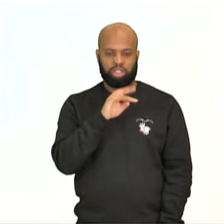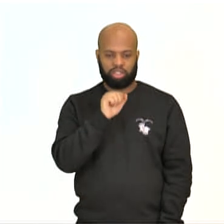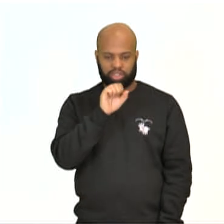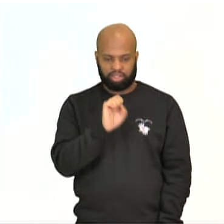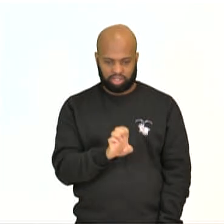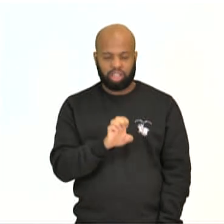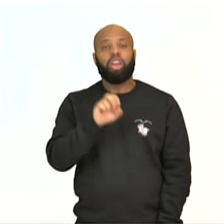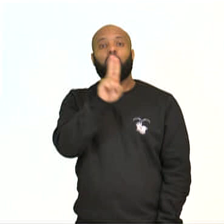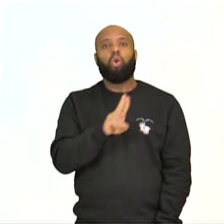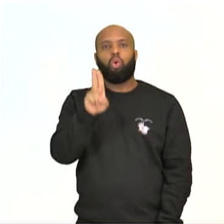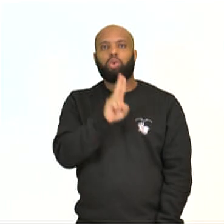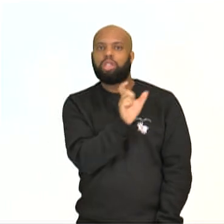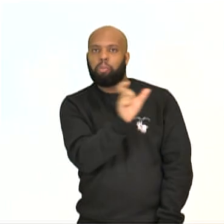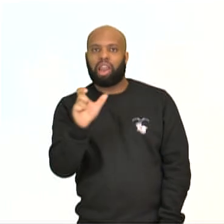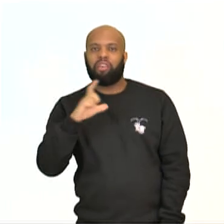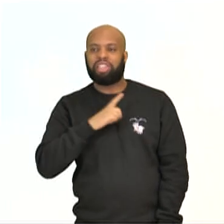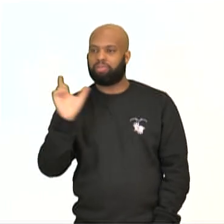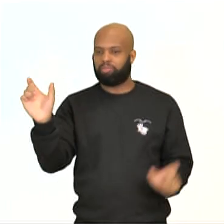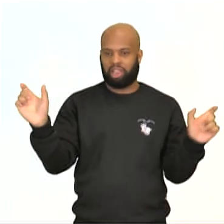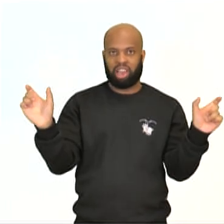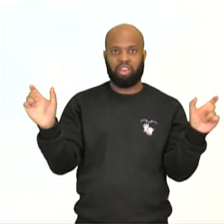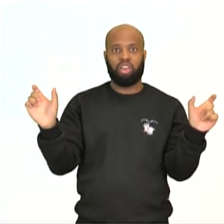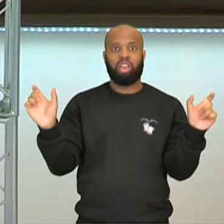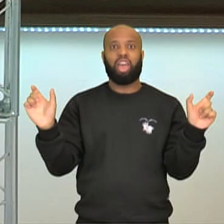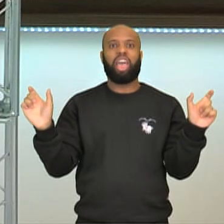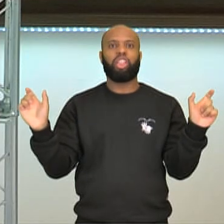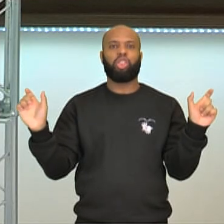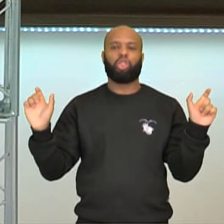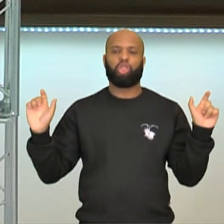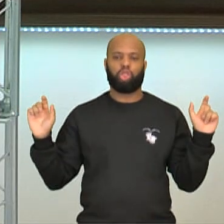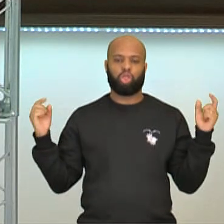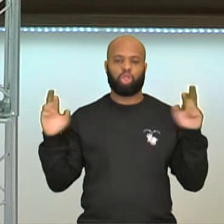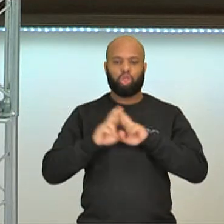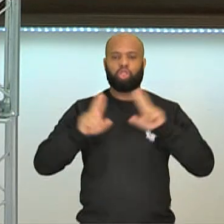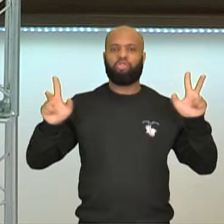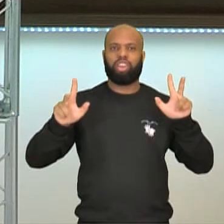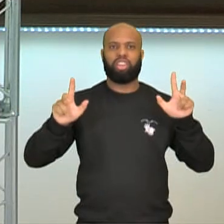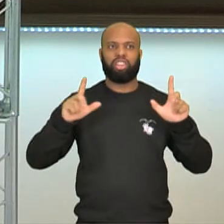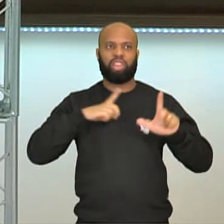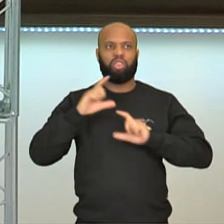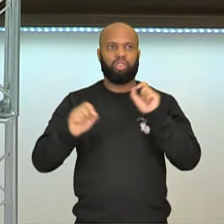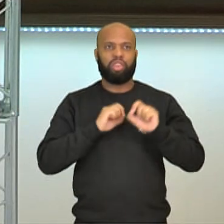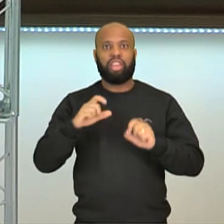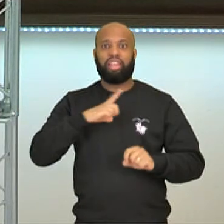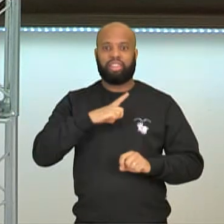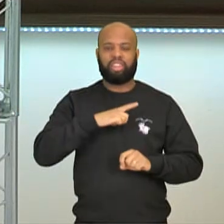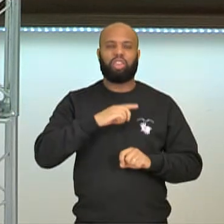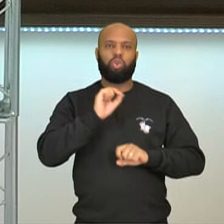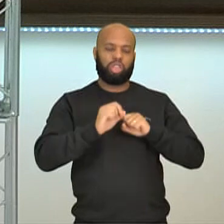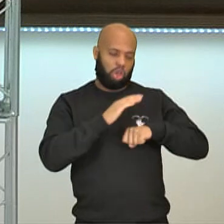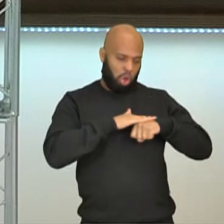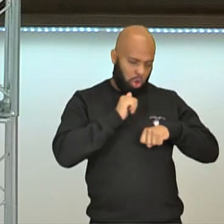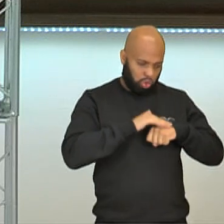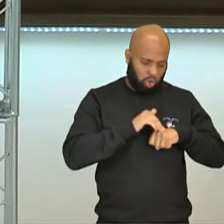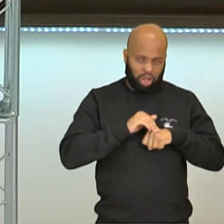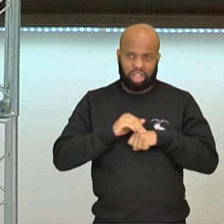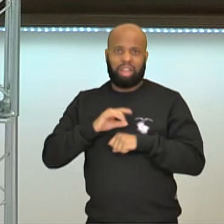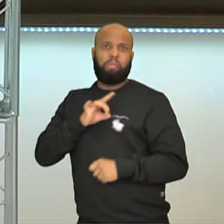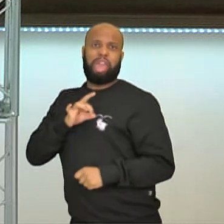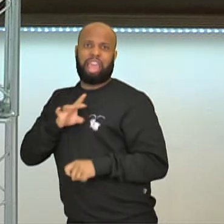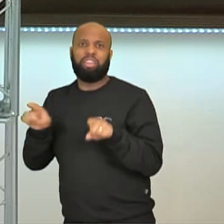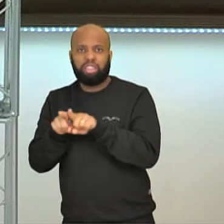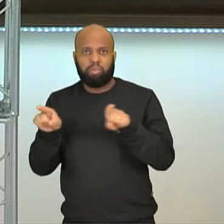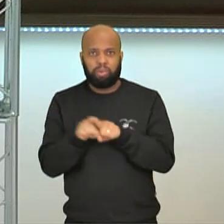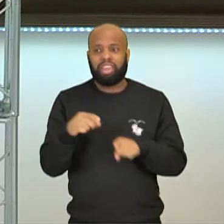termos que têm sentidos opostos, como em consola e apavora. Oxa, o mesmo dia te consola e te